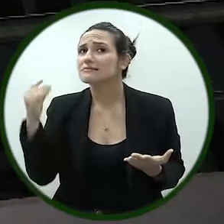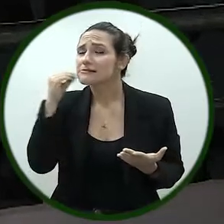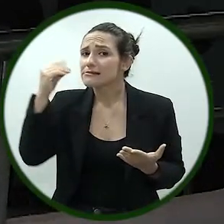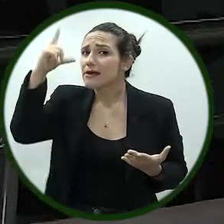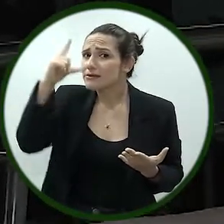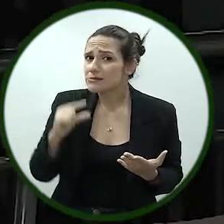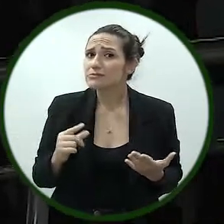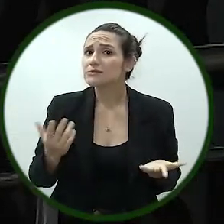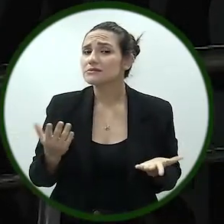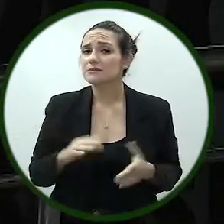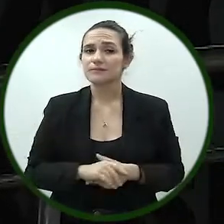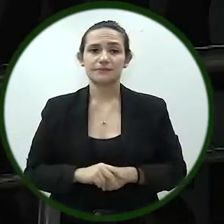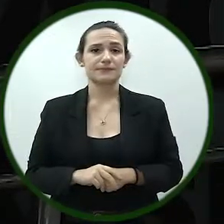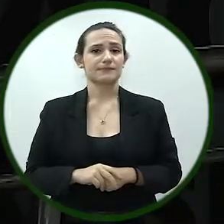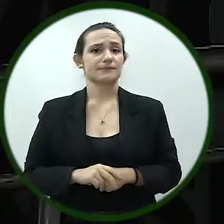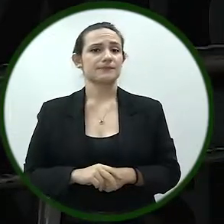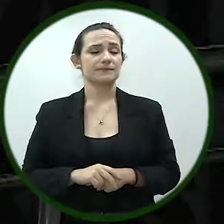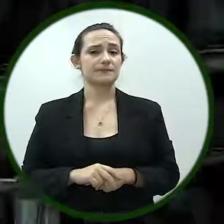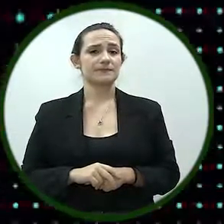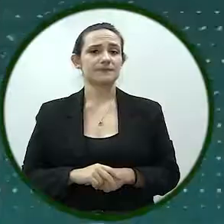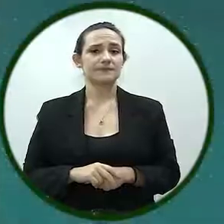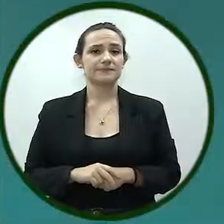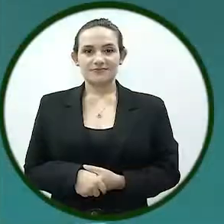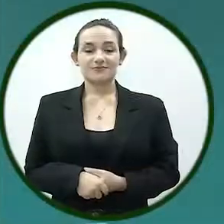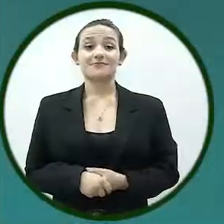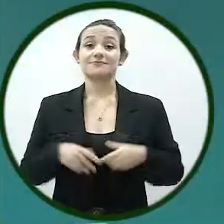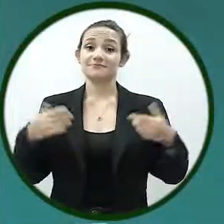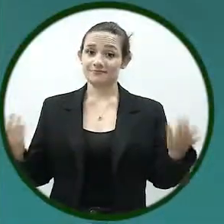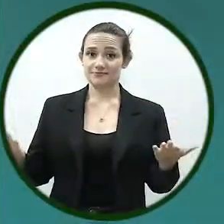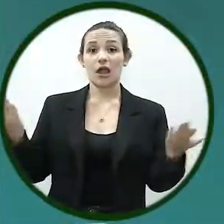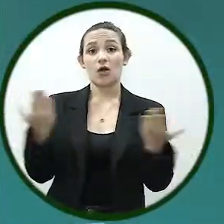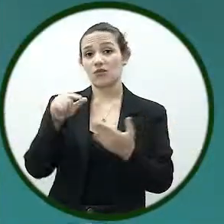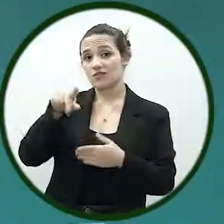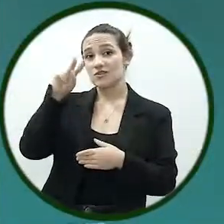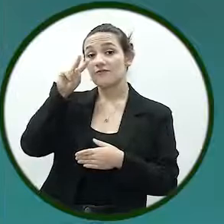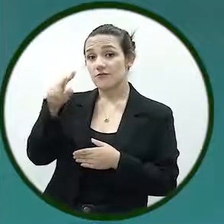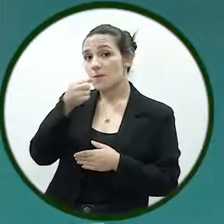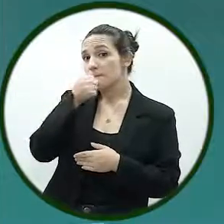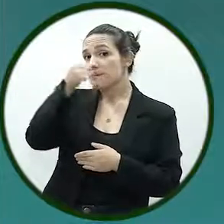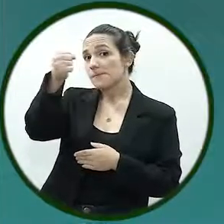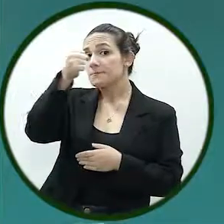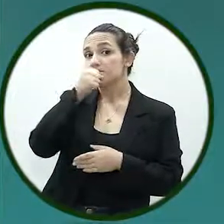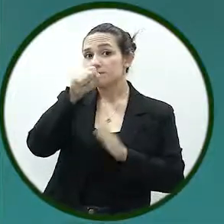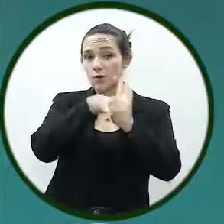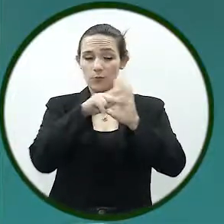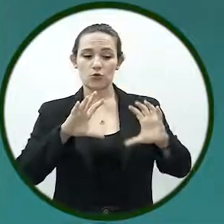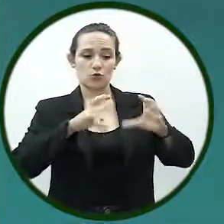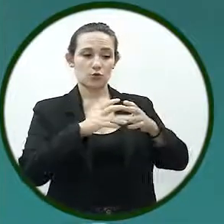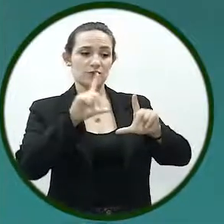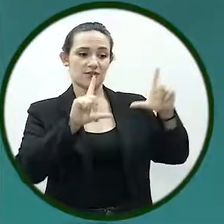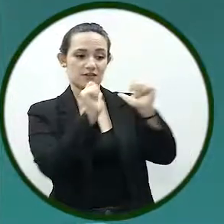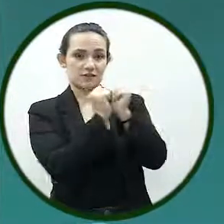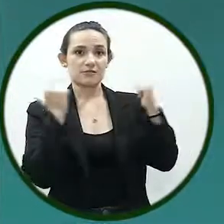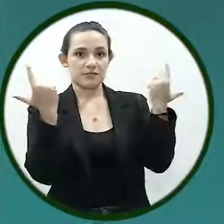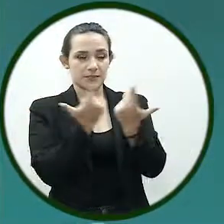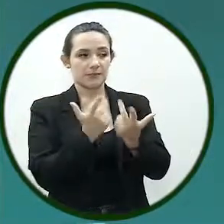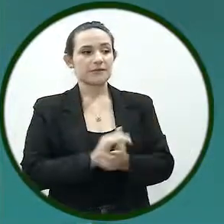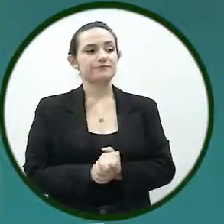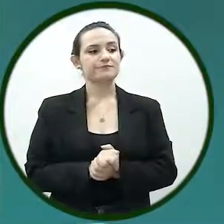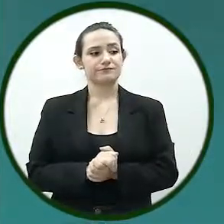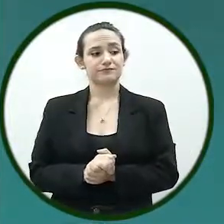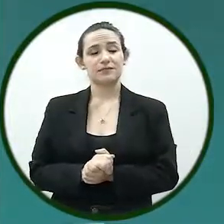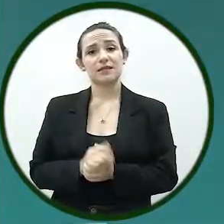e, assim, reduzir suas práticas? Pois é, a gente acabou de assistir o VT, produzido pela equipe da TV Assembleia, que fala justamente